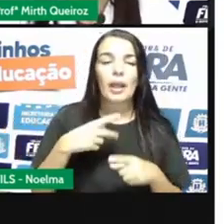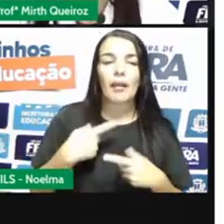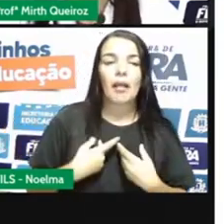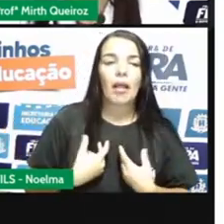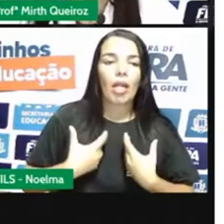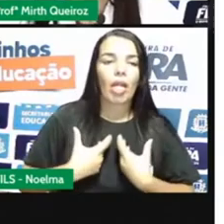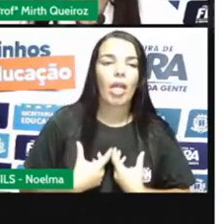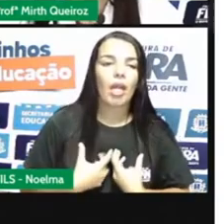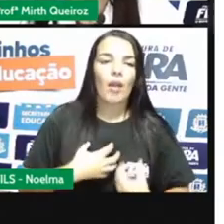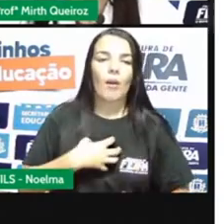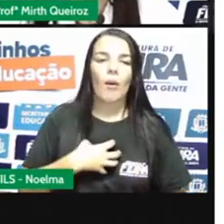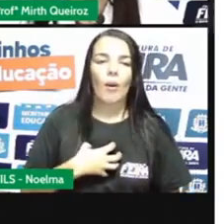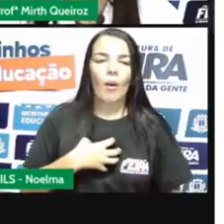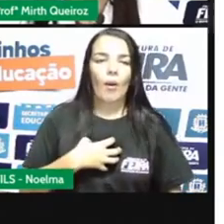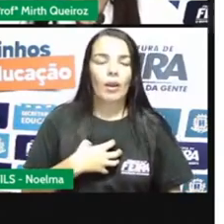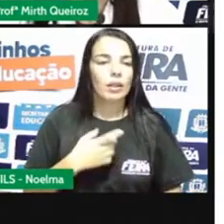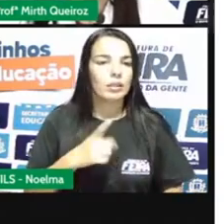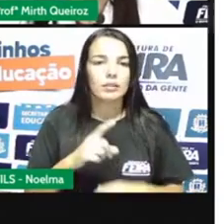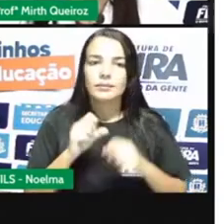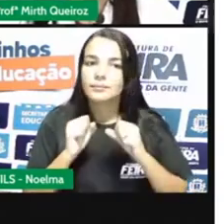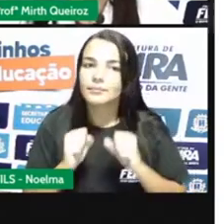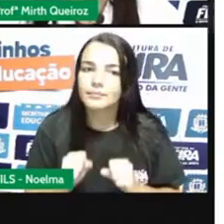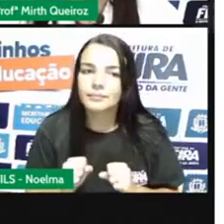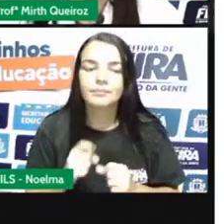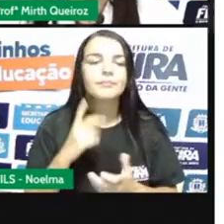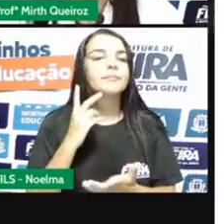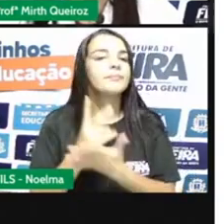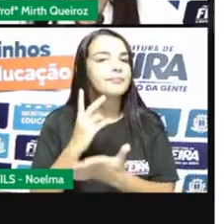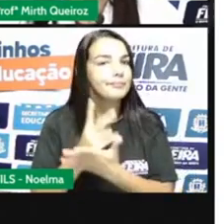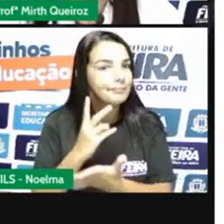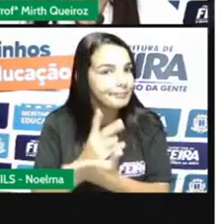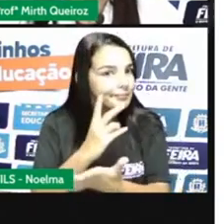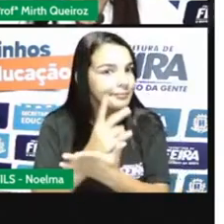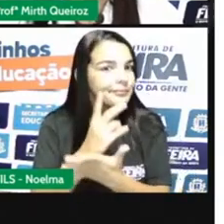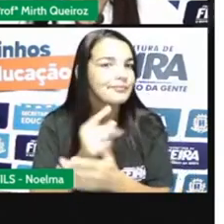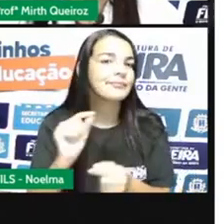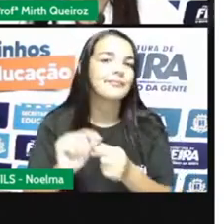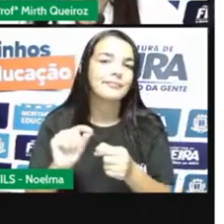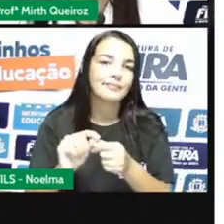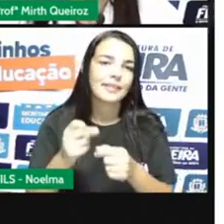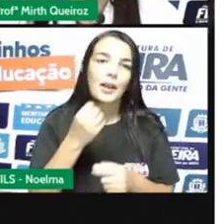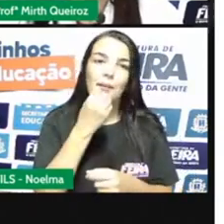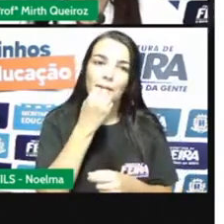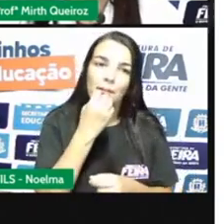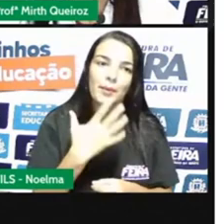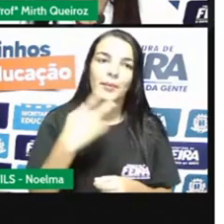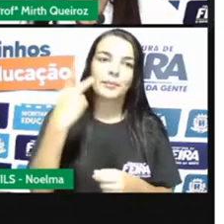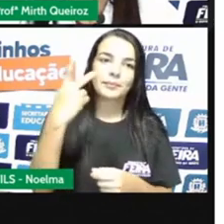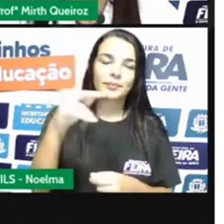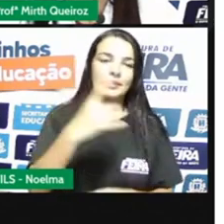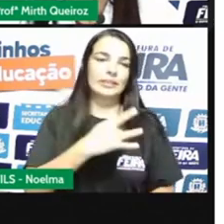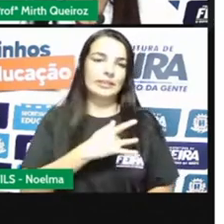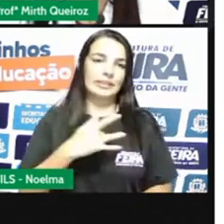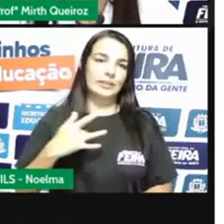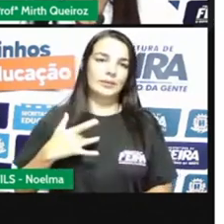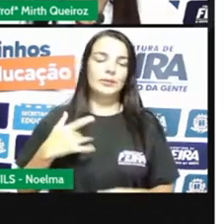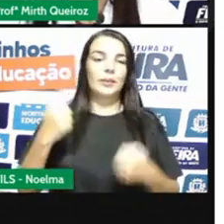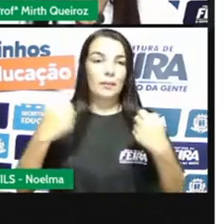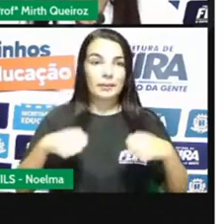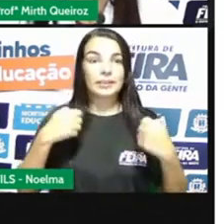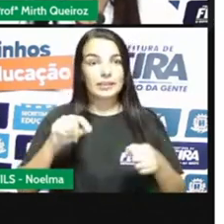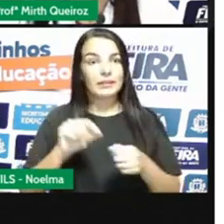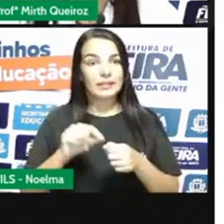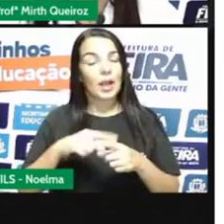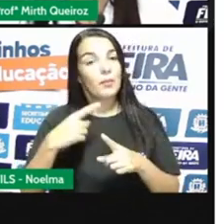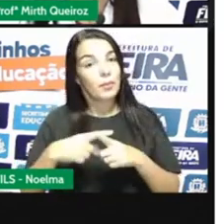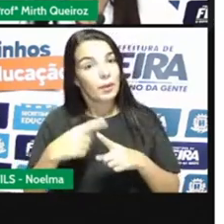bem executadas, na verdade, favorecem o condicionamento físico de quem lida com esse tipo de situação.